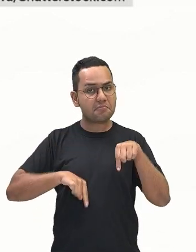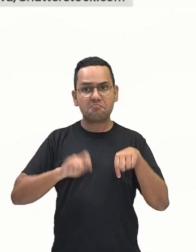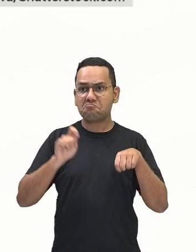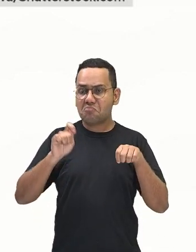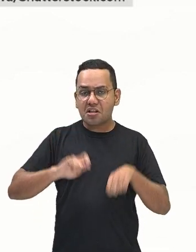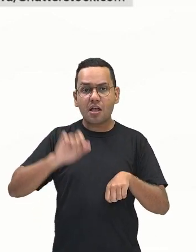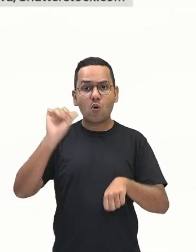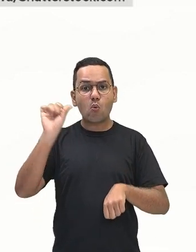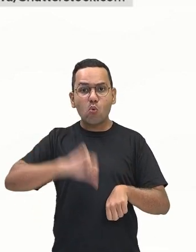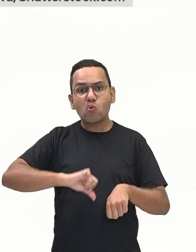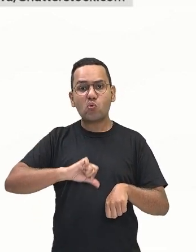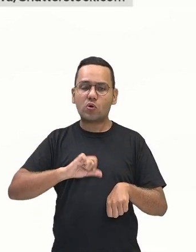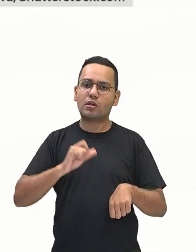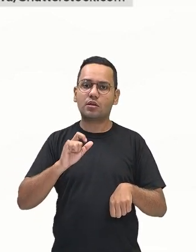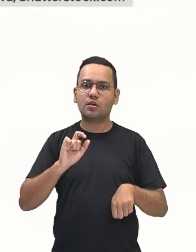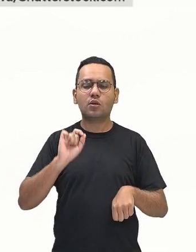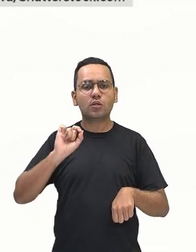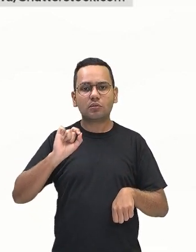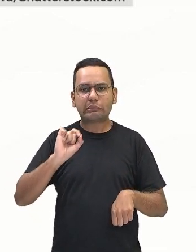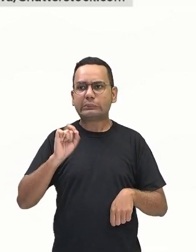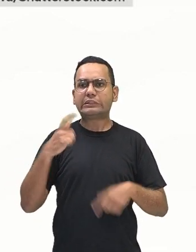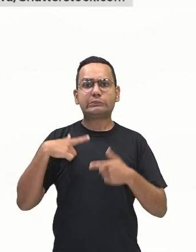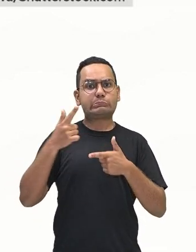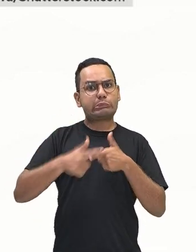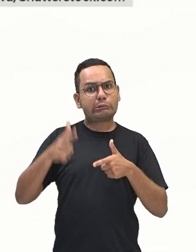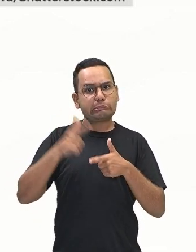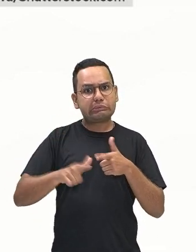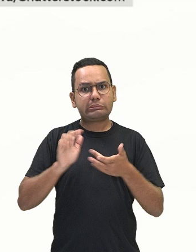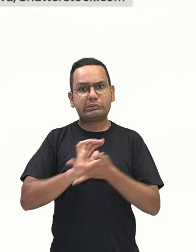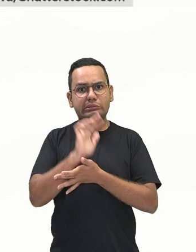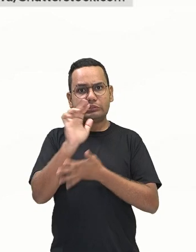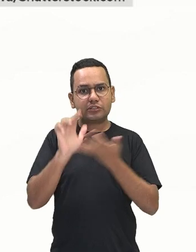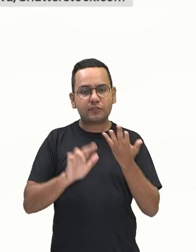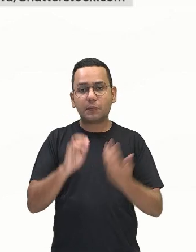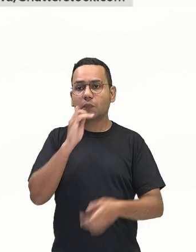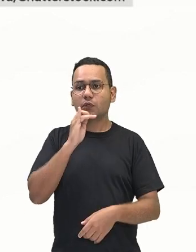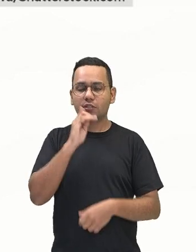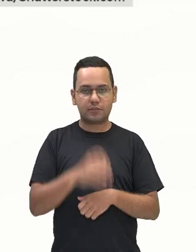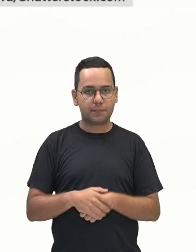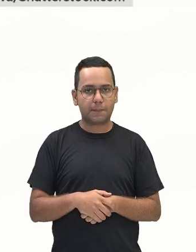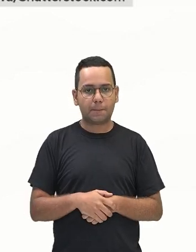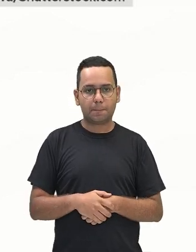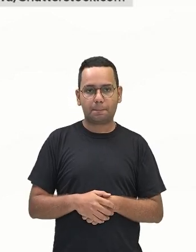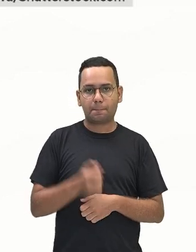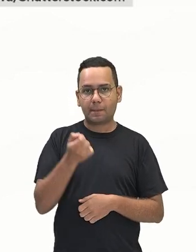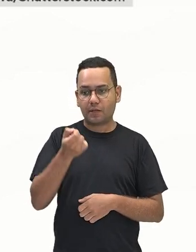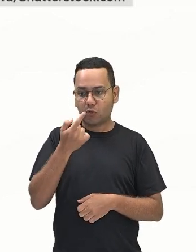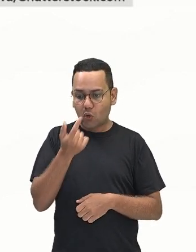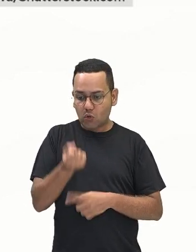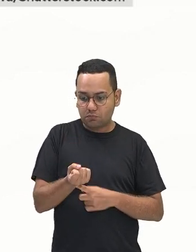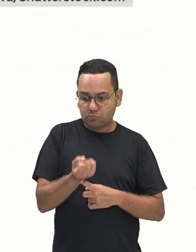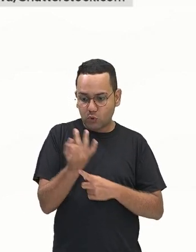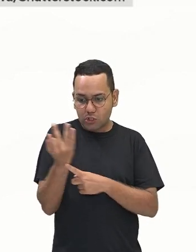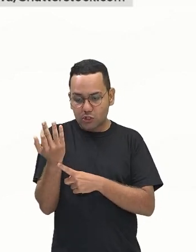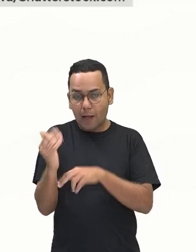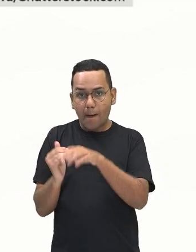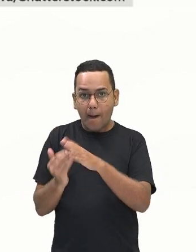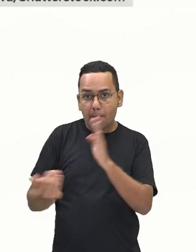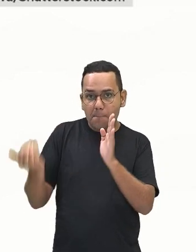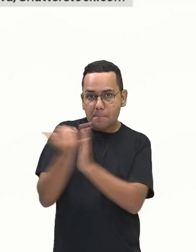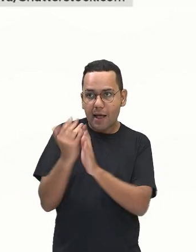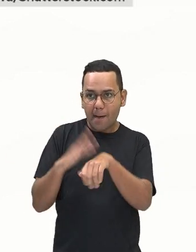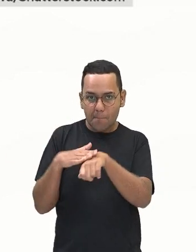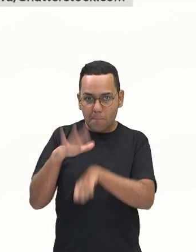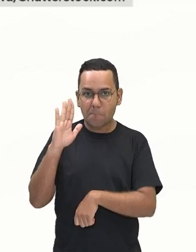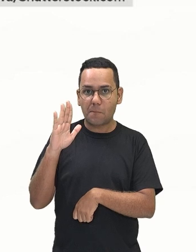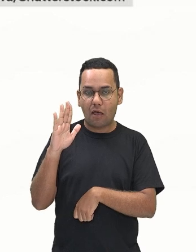uma intoxicação, você tomar em uma dose, uma quantidade de medicamento além daquela que